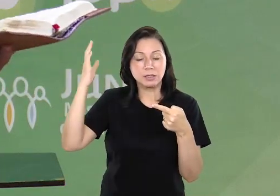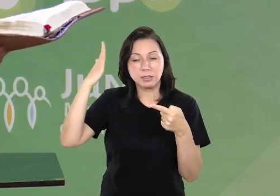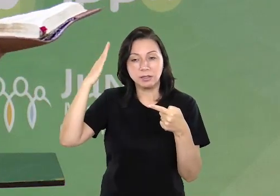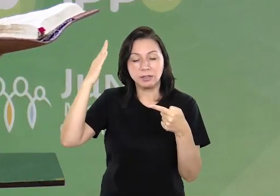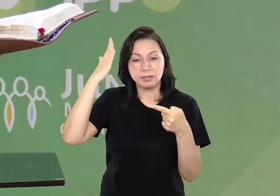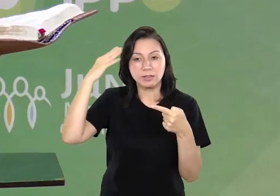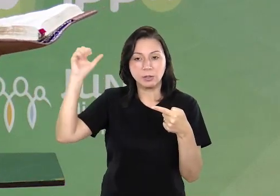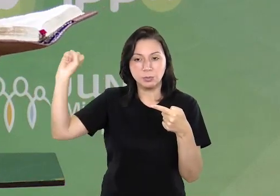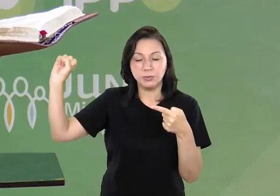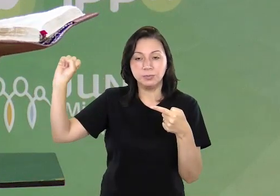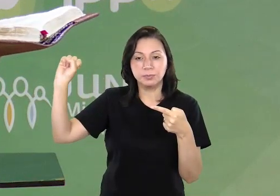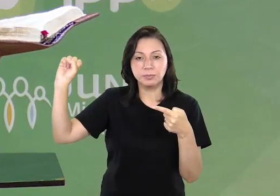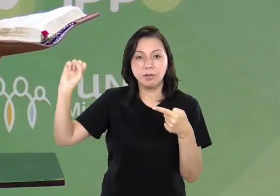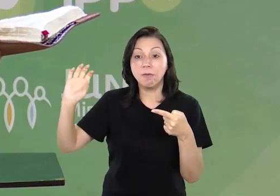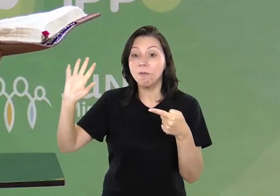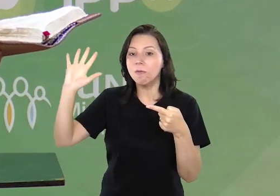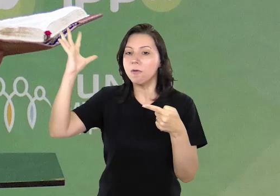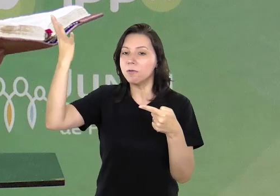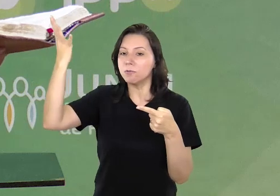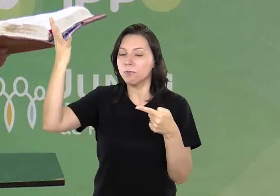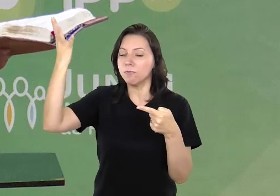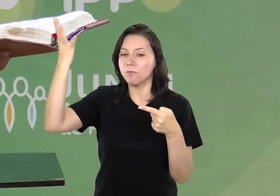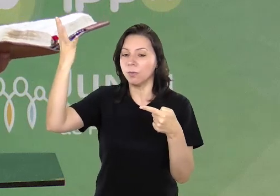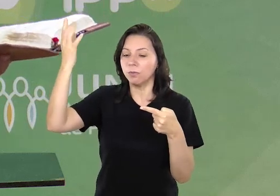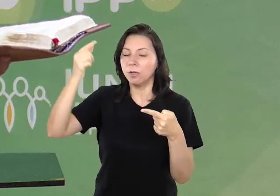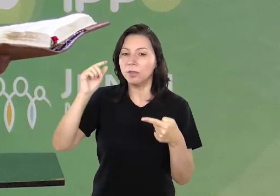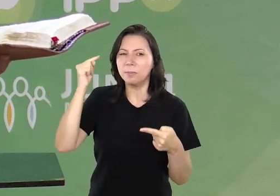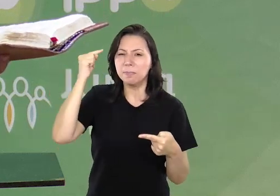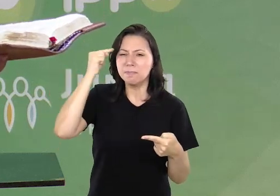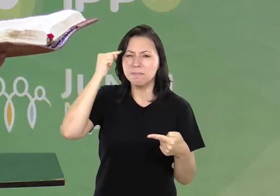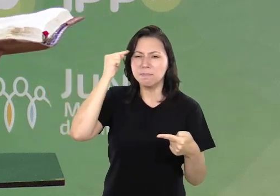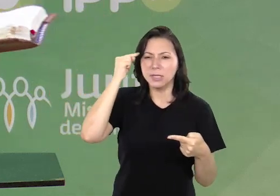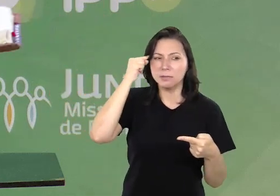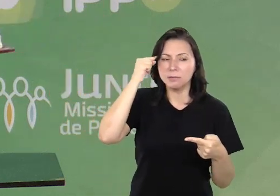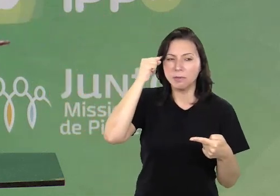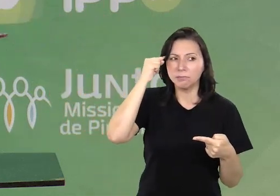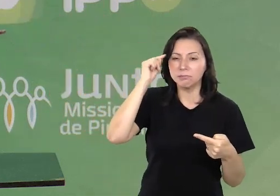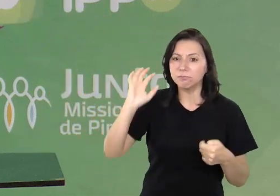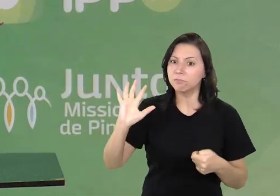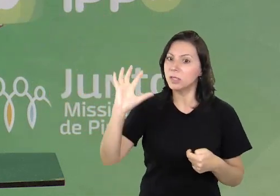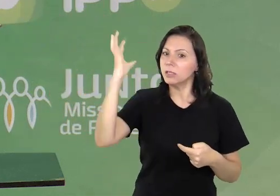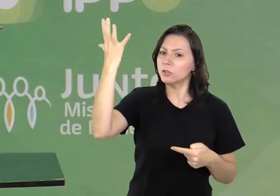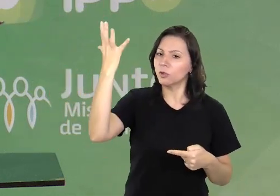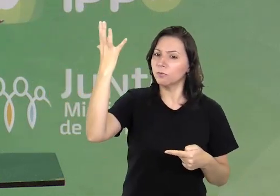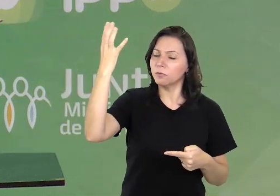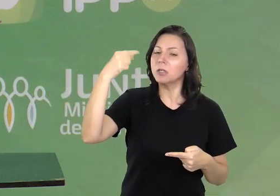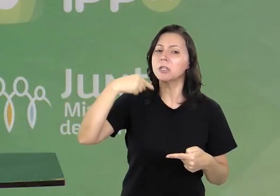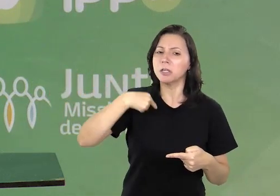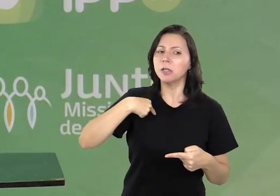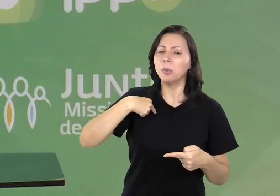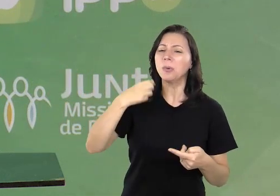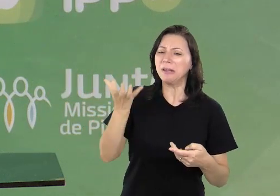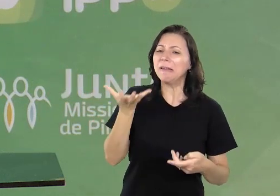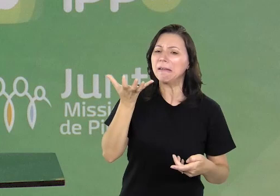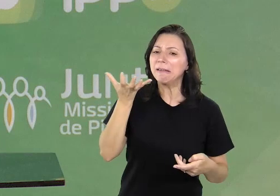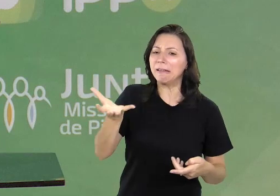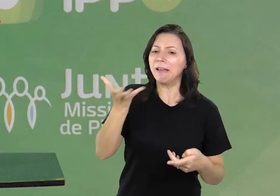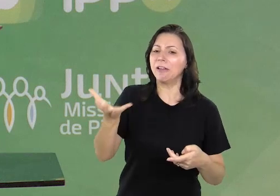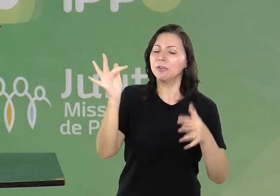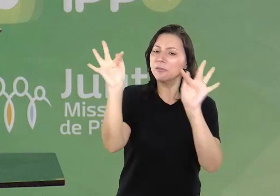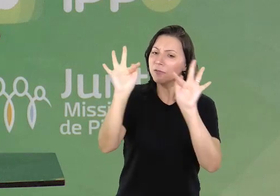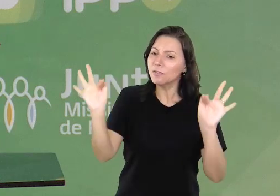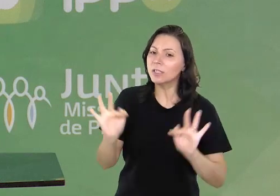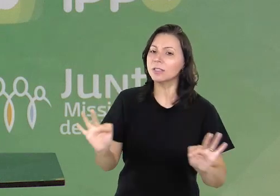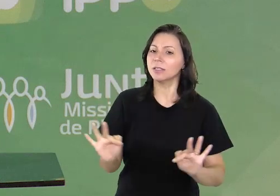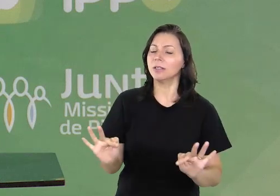alto não Ele toma uma decisão eu vou ser feliz e a